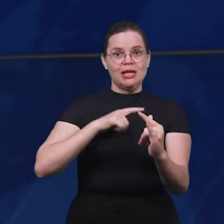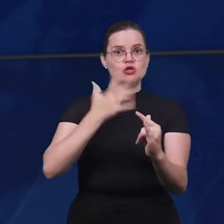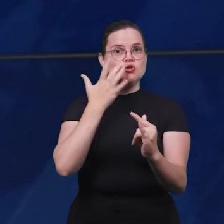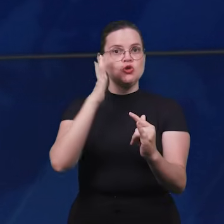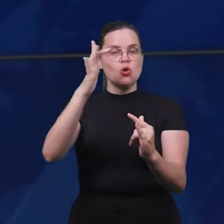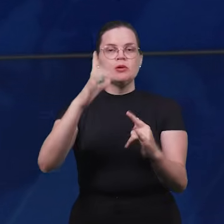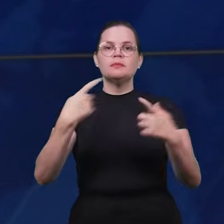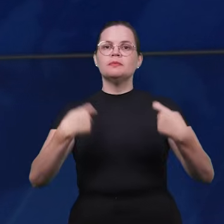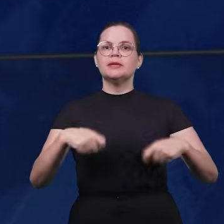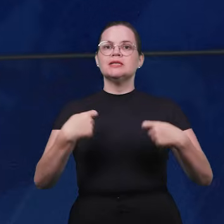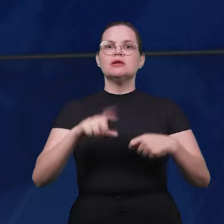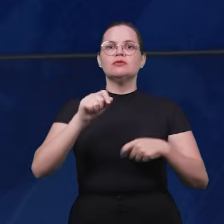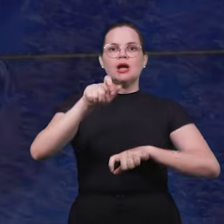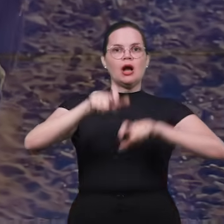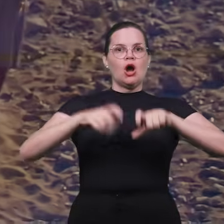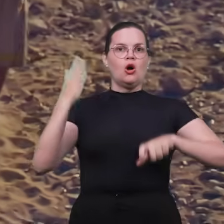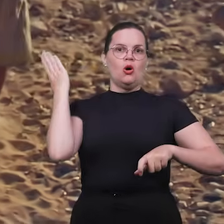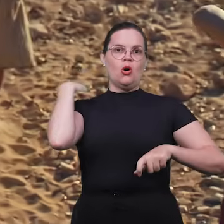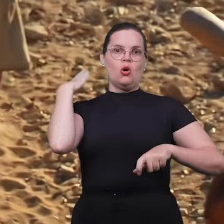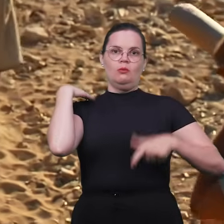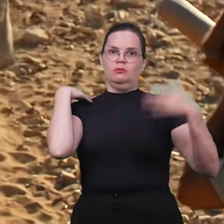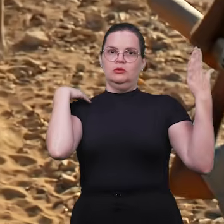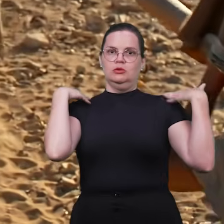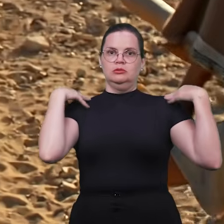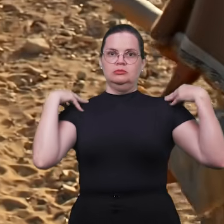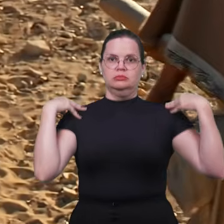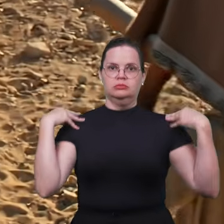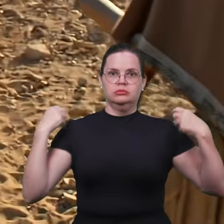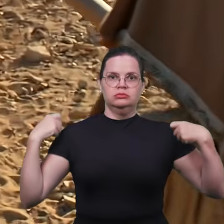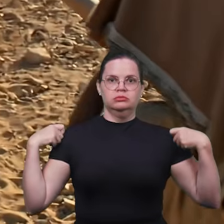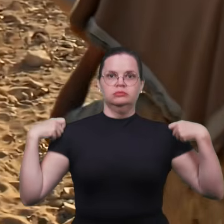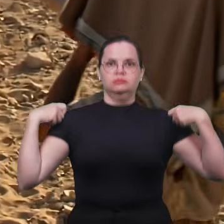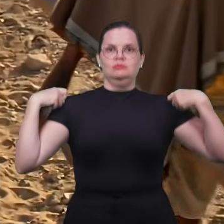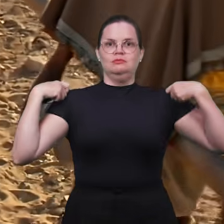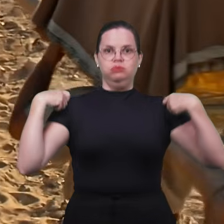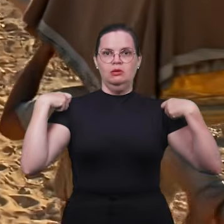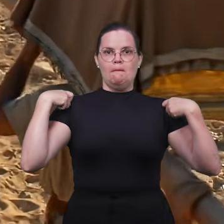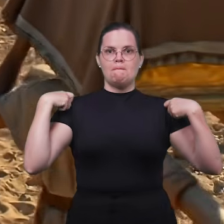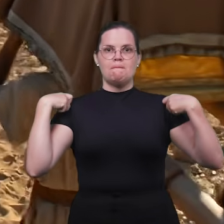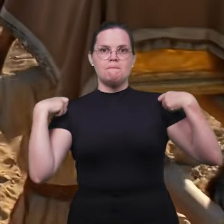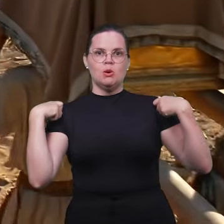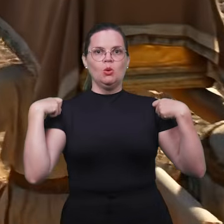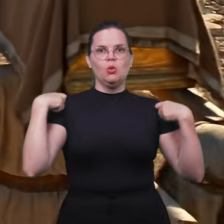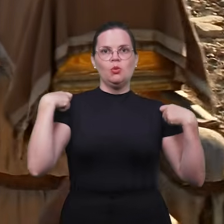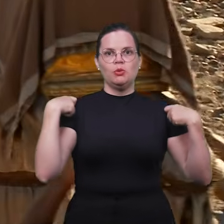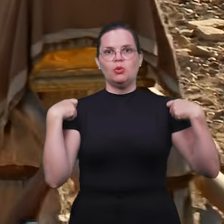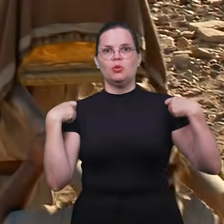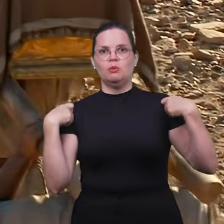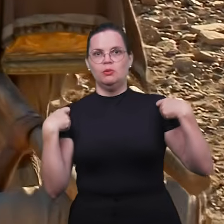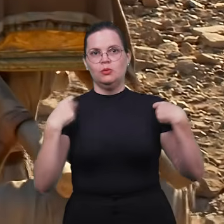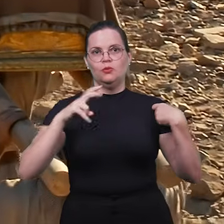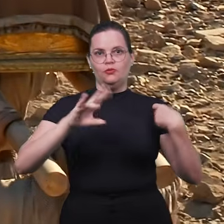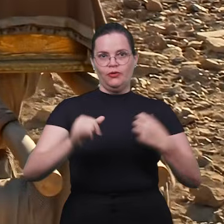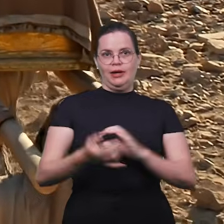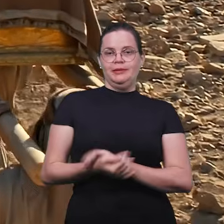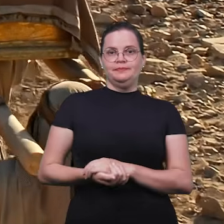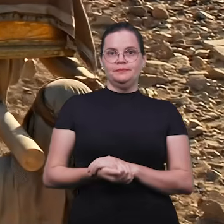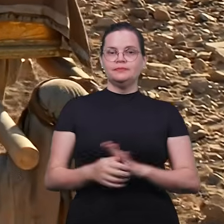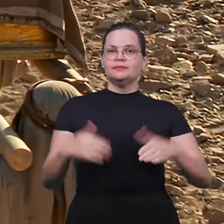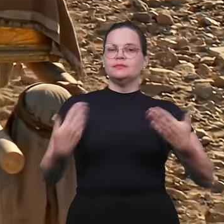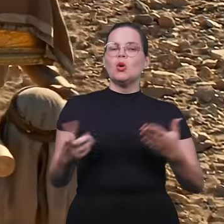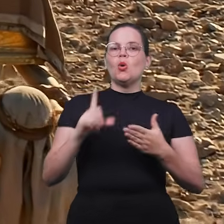esses tinham que ser transportados nos ombros deles. Aquilo, portanto, que representava a glória de